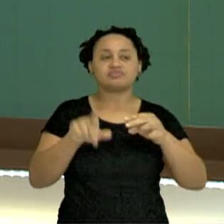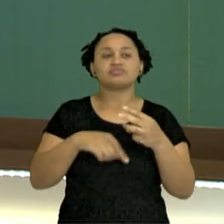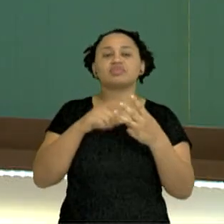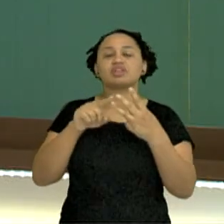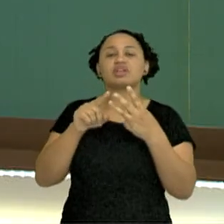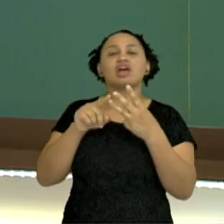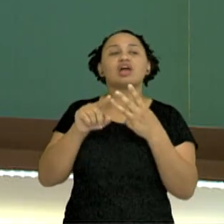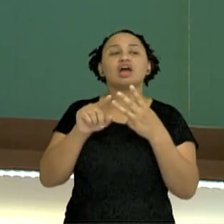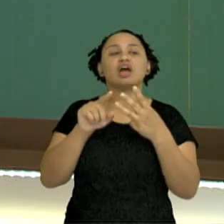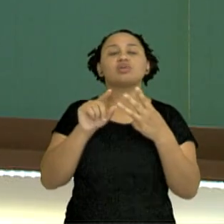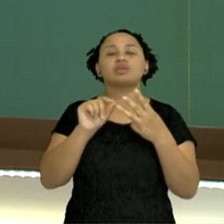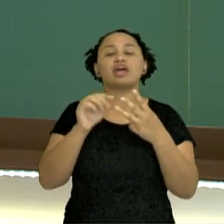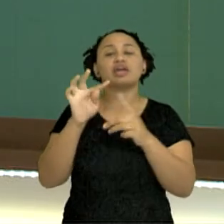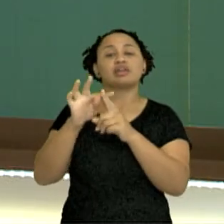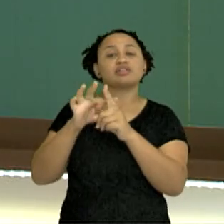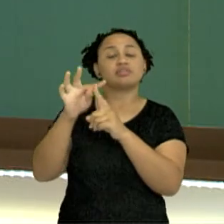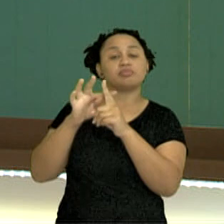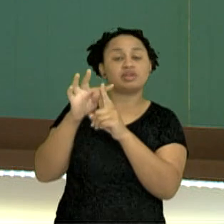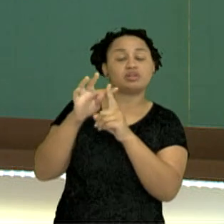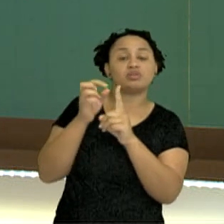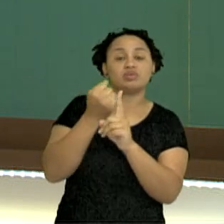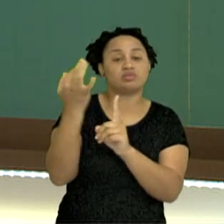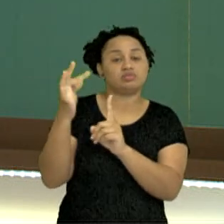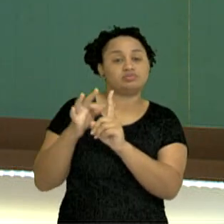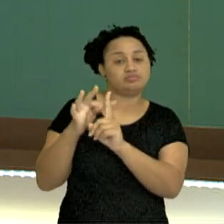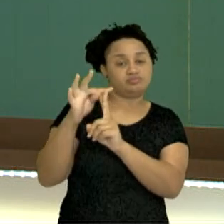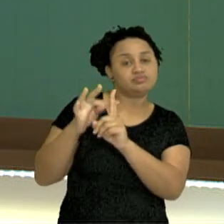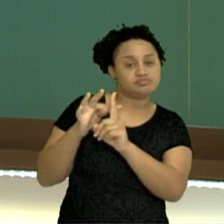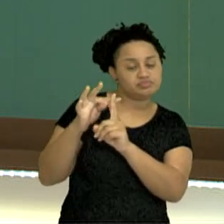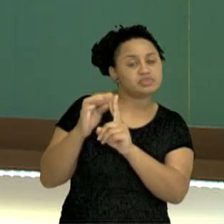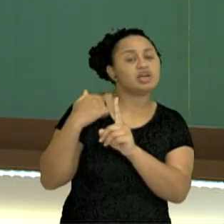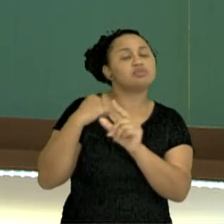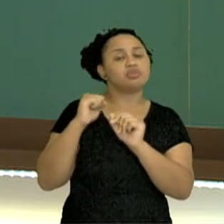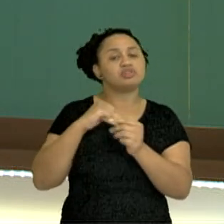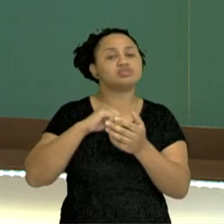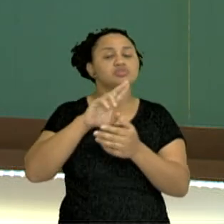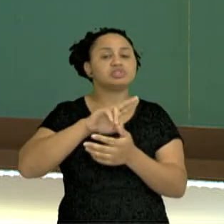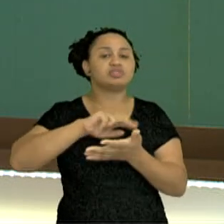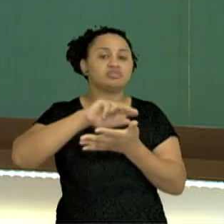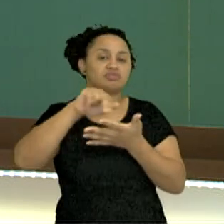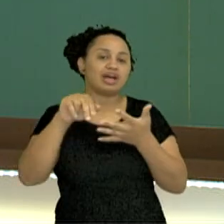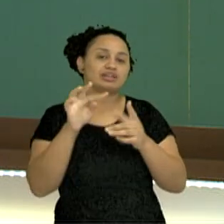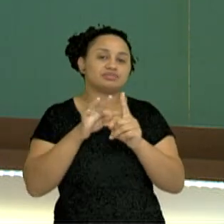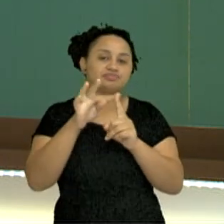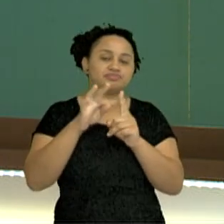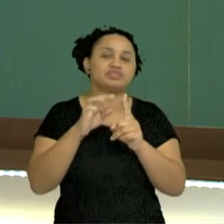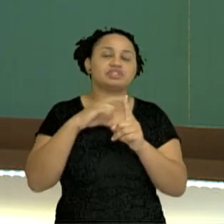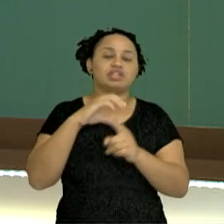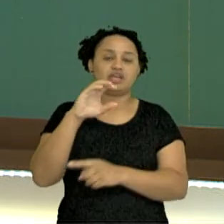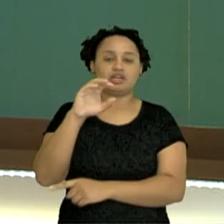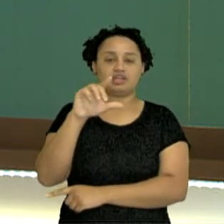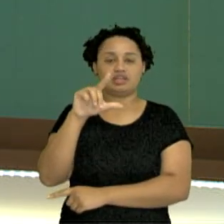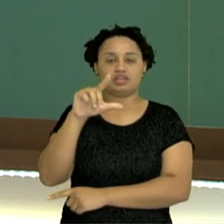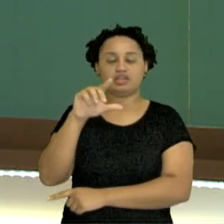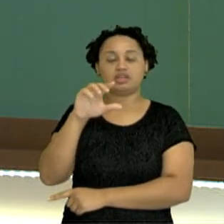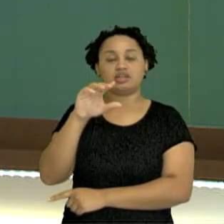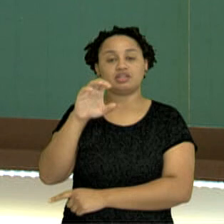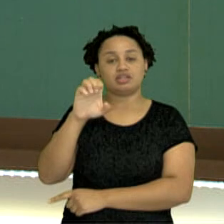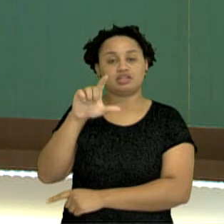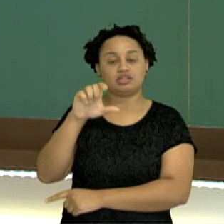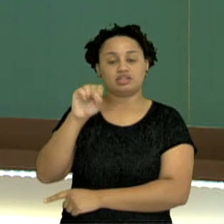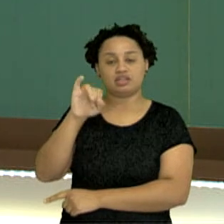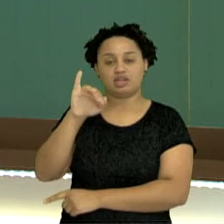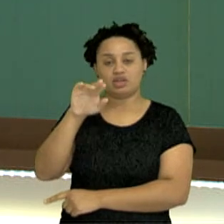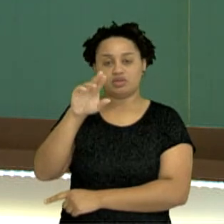ser medida de várias maneiras, utilizando diferentes escalas termométricas, como, por exemplo, a escala Celsius, a escala Kelvin e